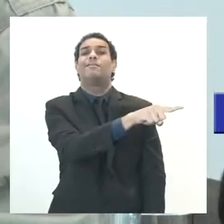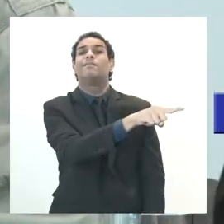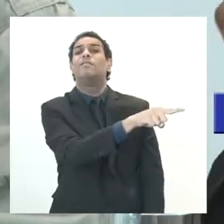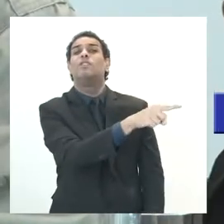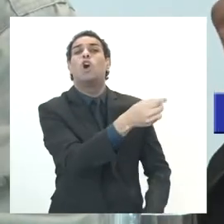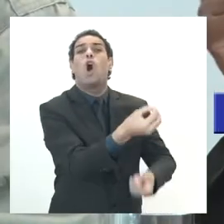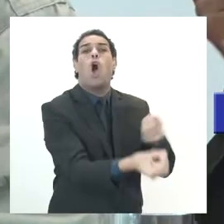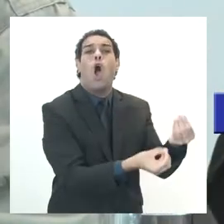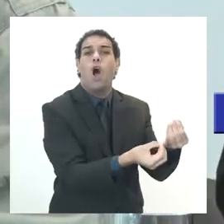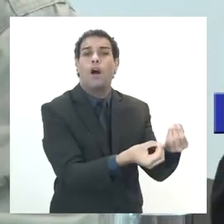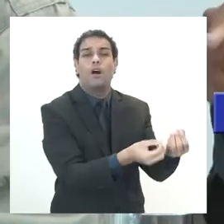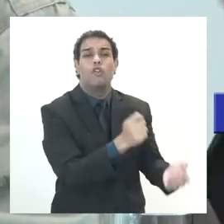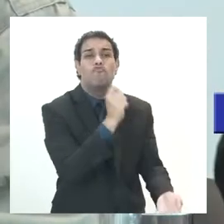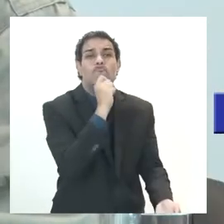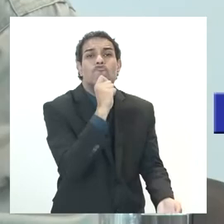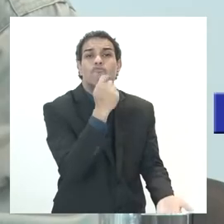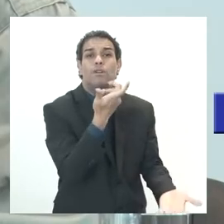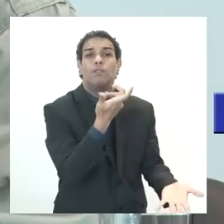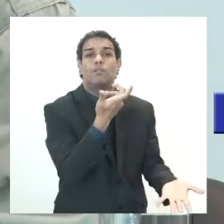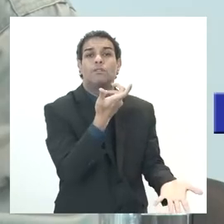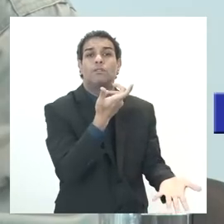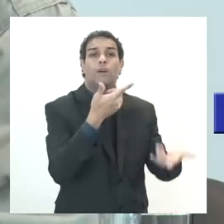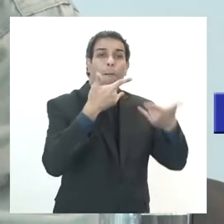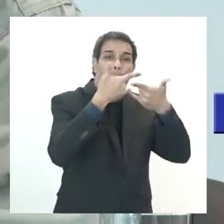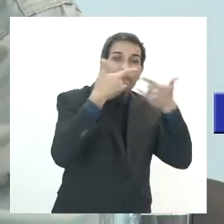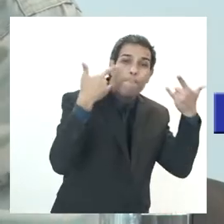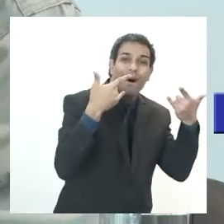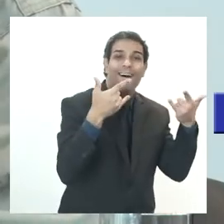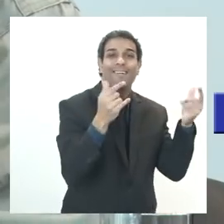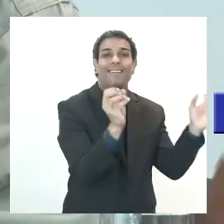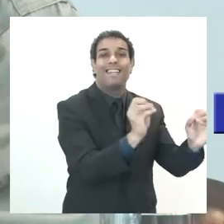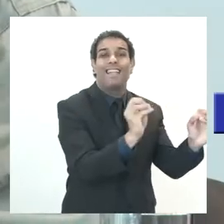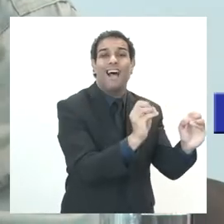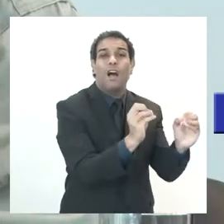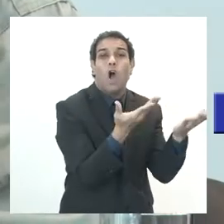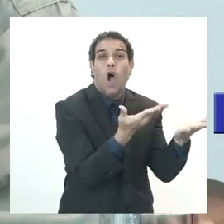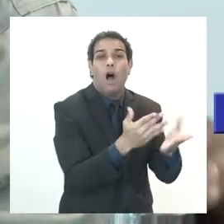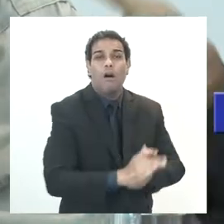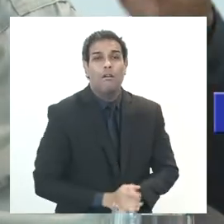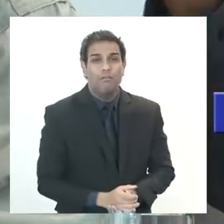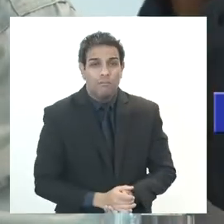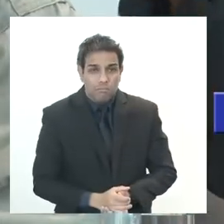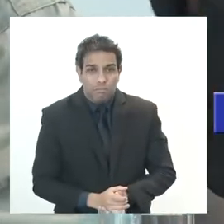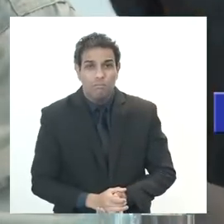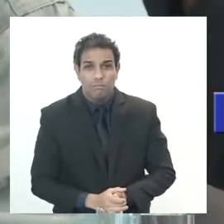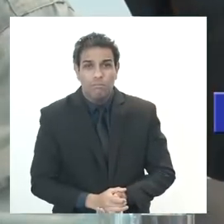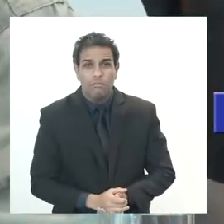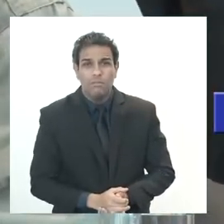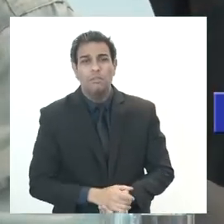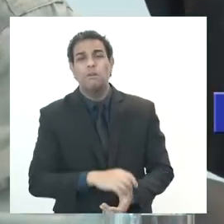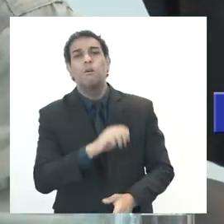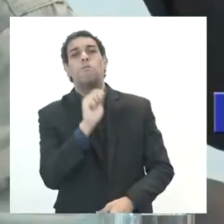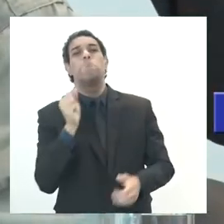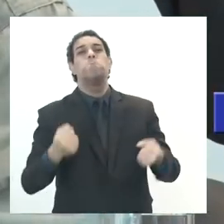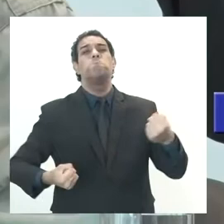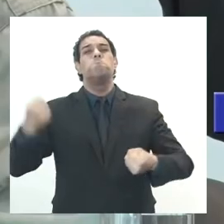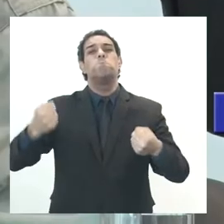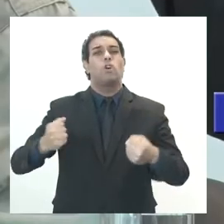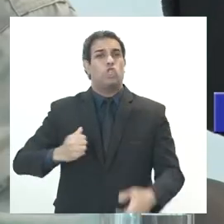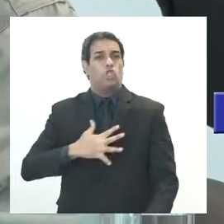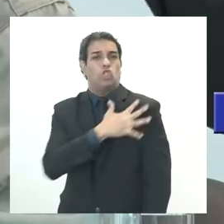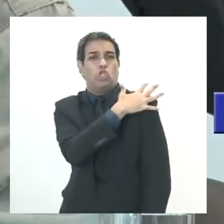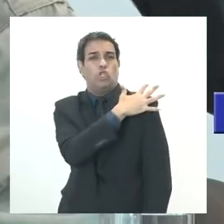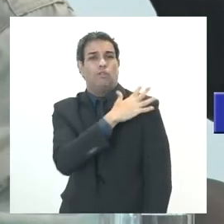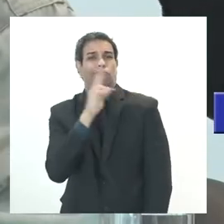entrega nem no carro estava ele estava sem a máscara e Oi e aí o companheiro bateu no vidro o